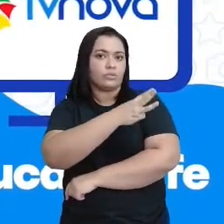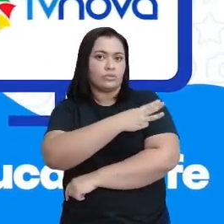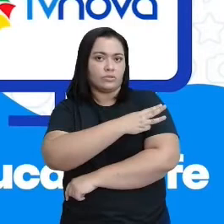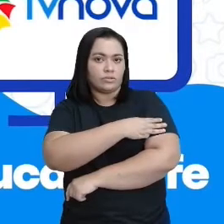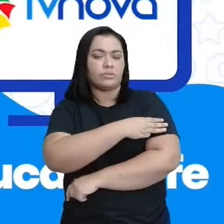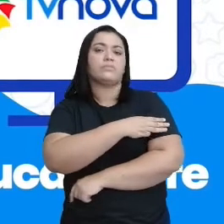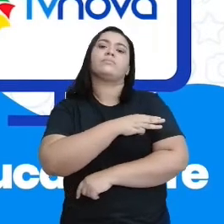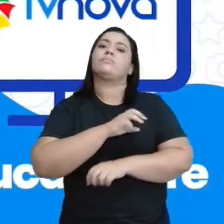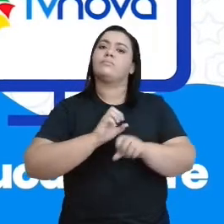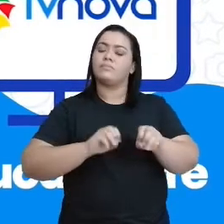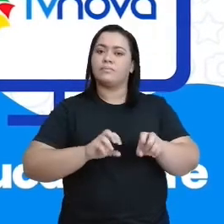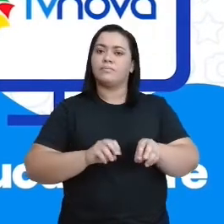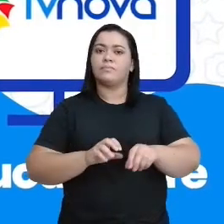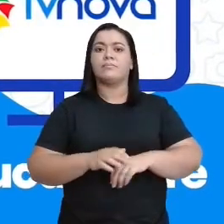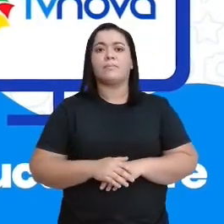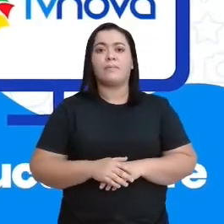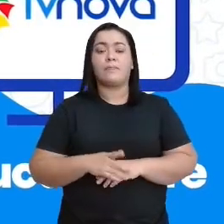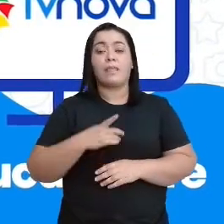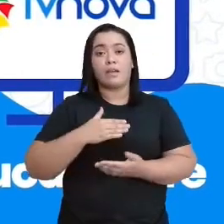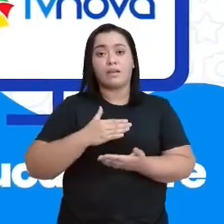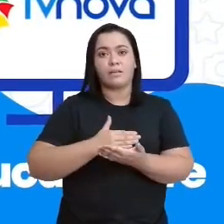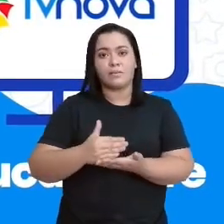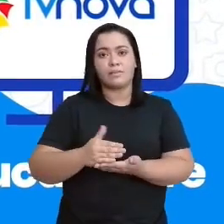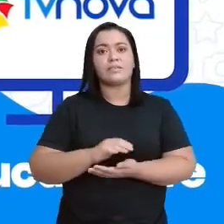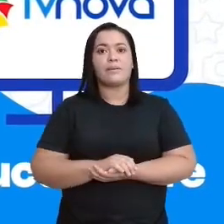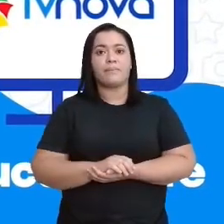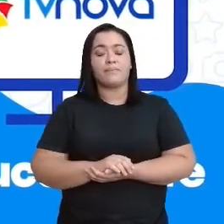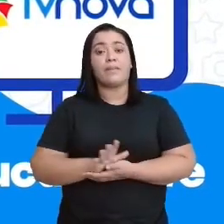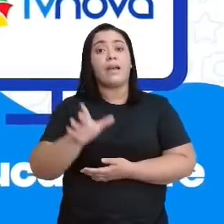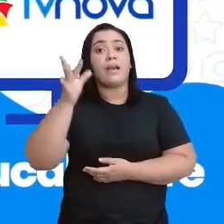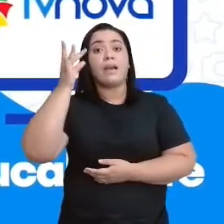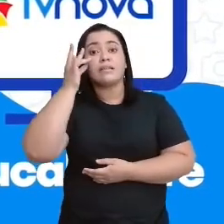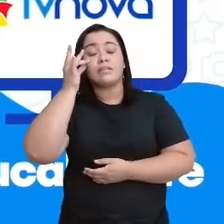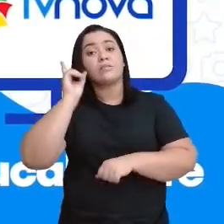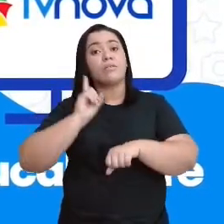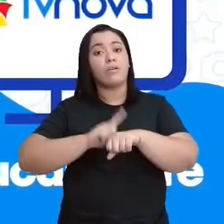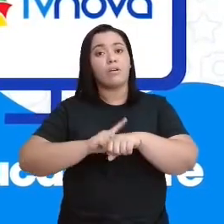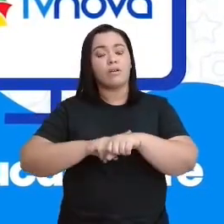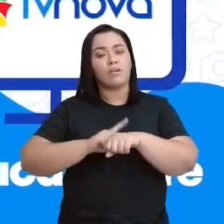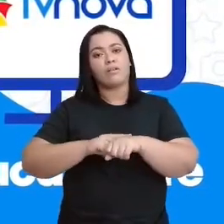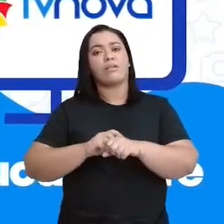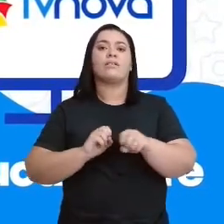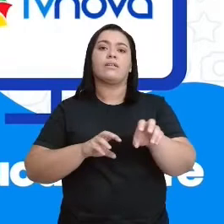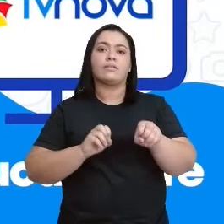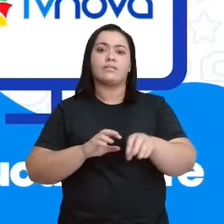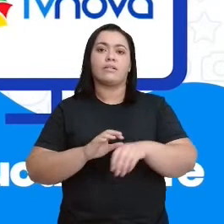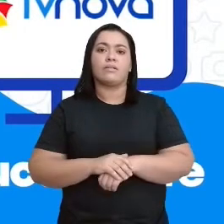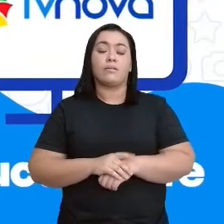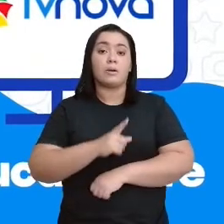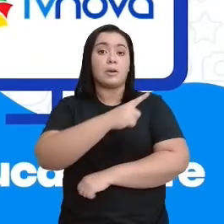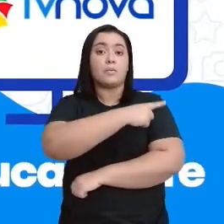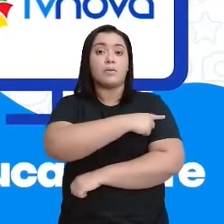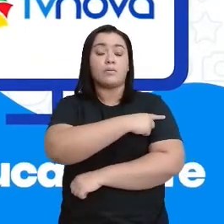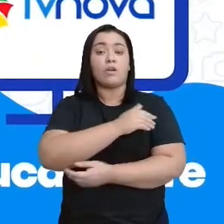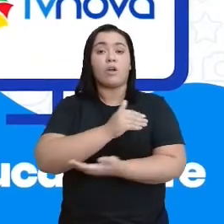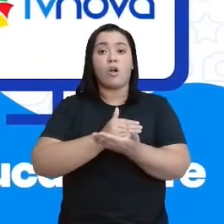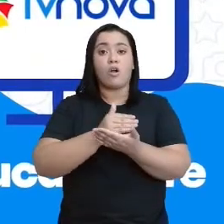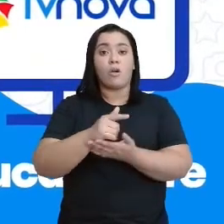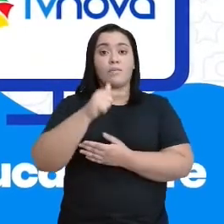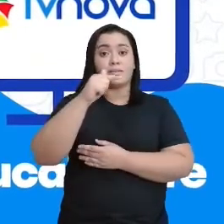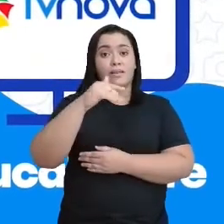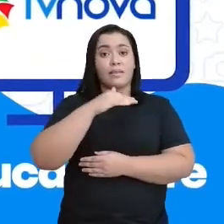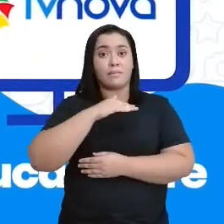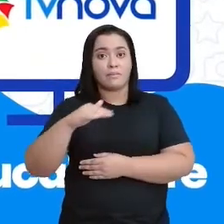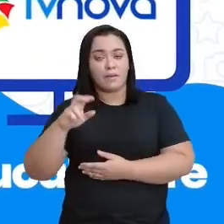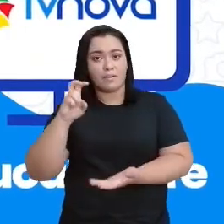do ensino fundamental, anos iniciais. Atenção para os horários das aulas. As aulas do primeiro ano começam às 7h30